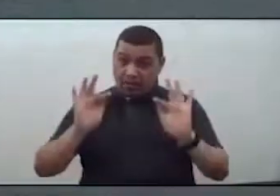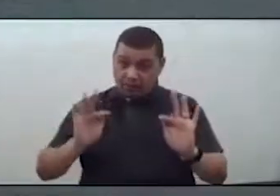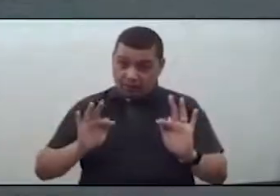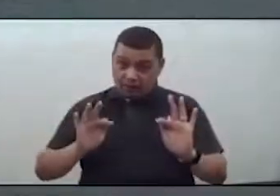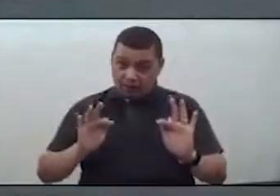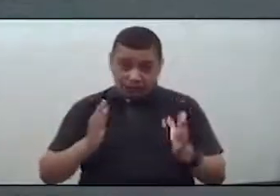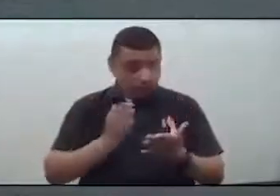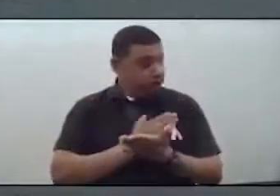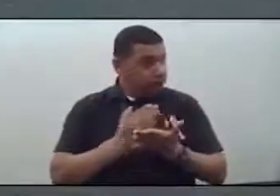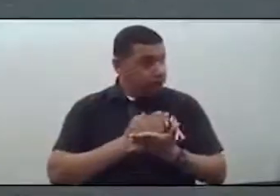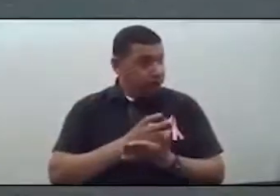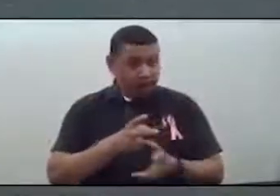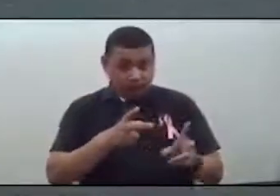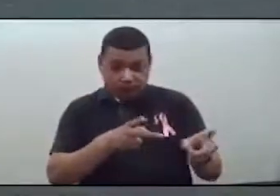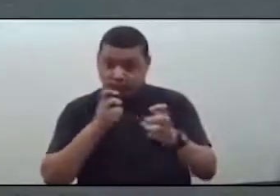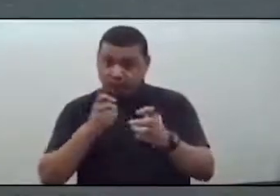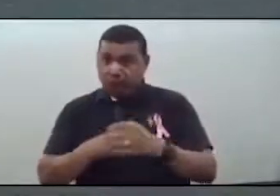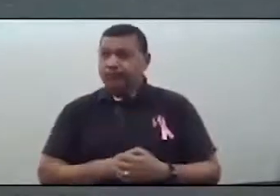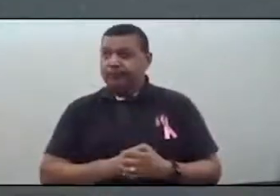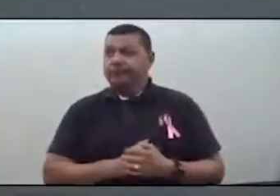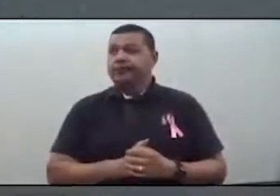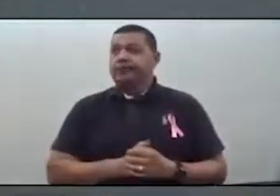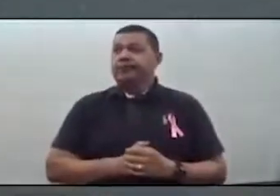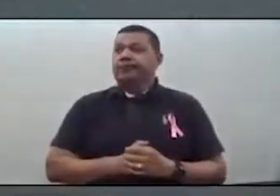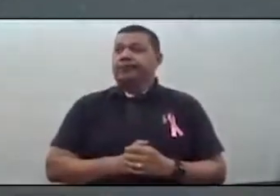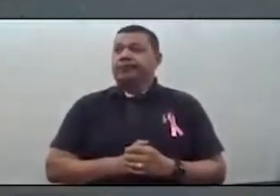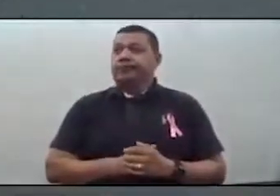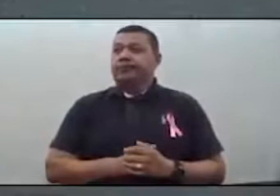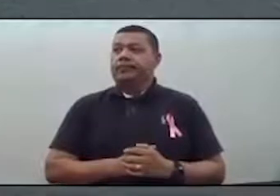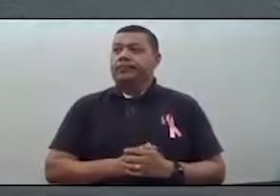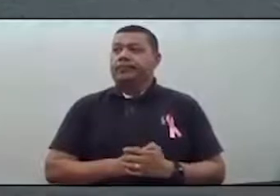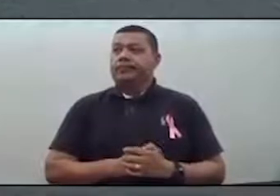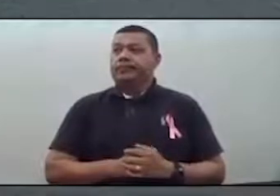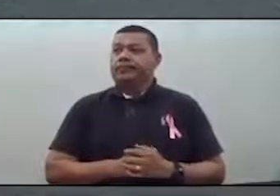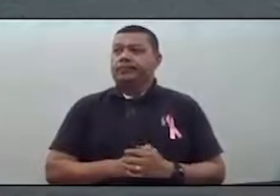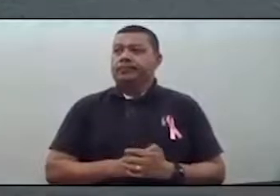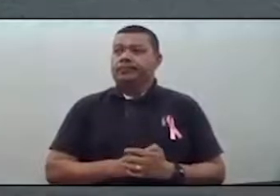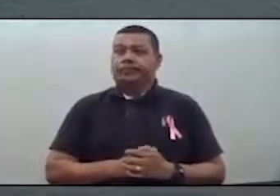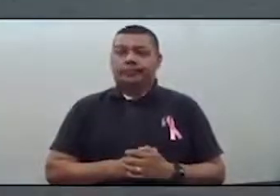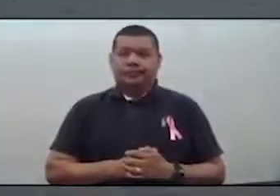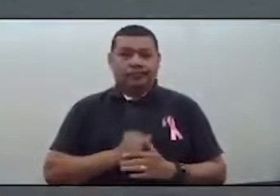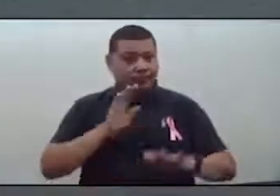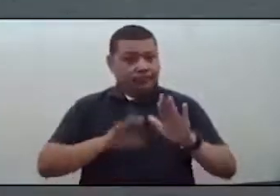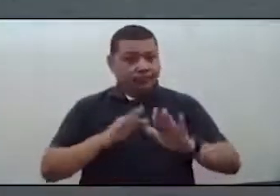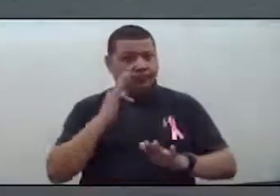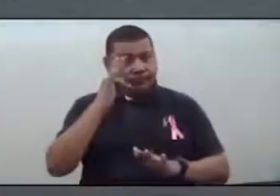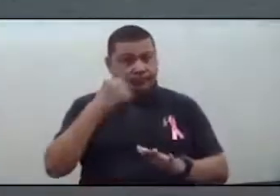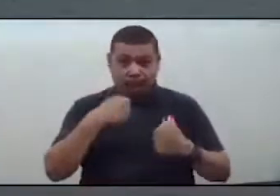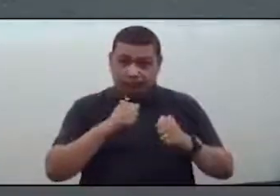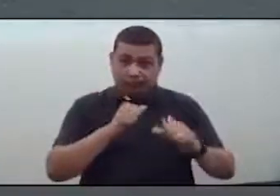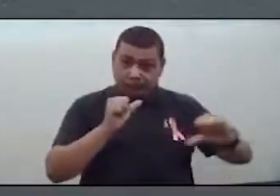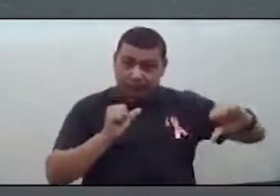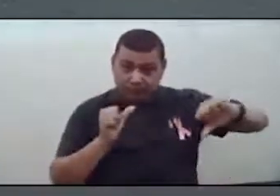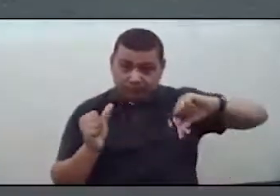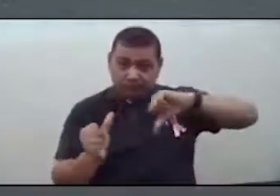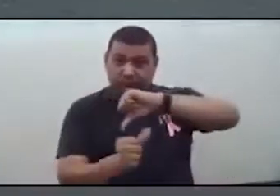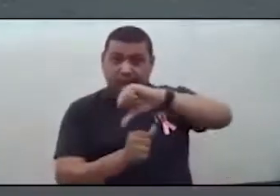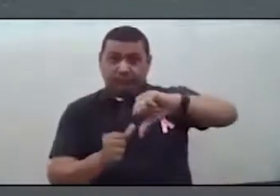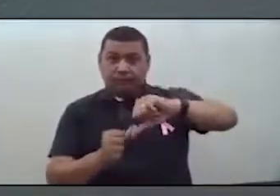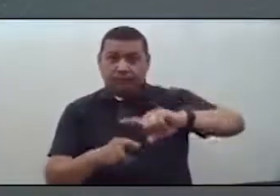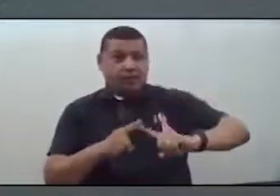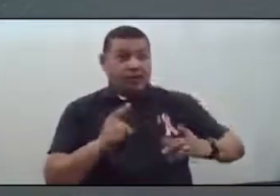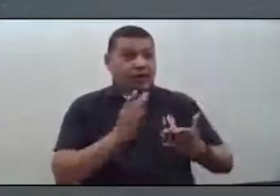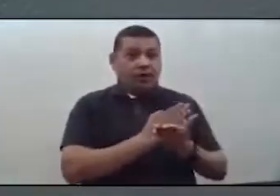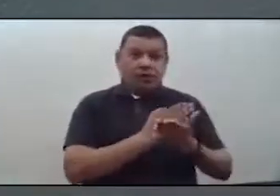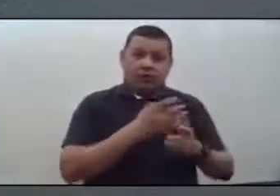vi. Algumas coisas eu penso que nós vamos precisar no futuro remanejar algumas coisas, mas outras coisas eu vejo que